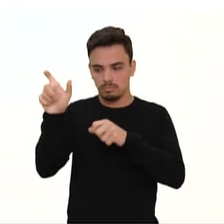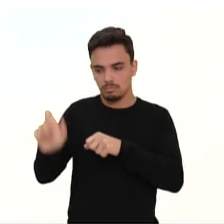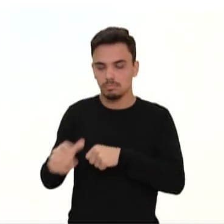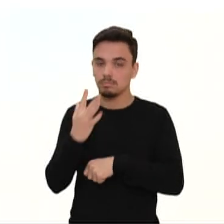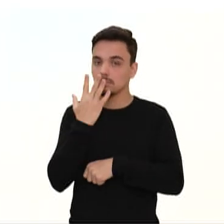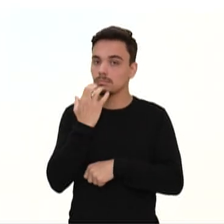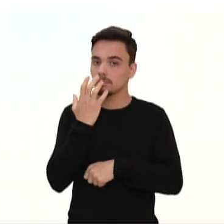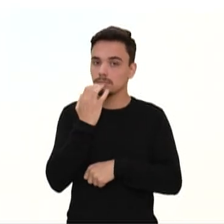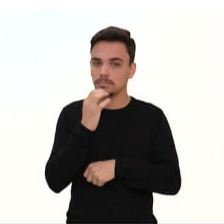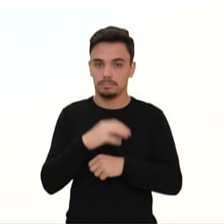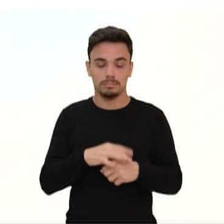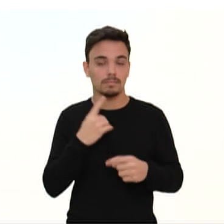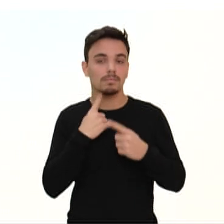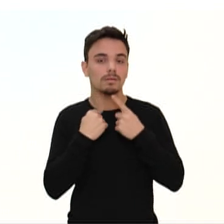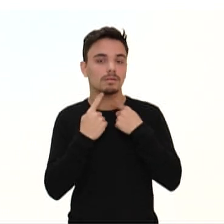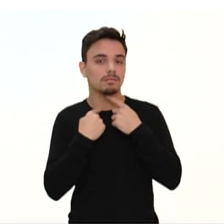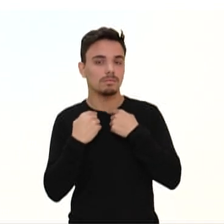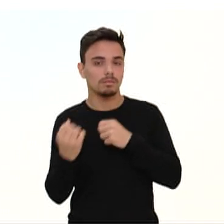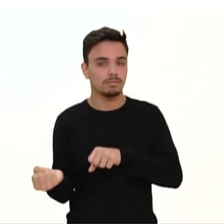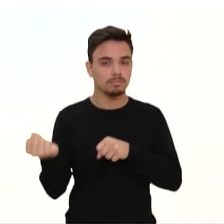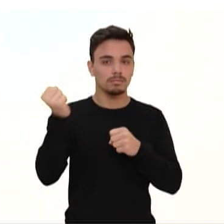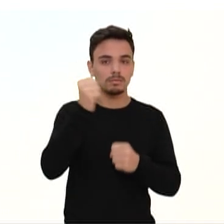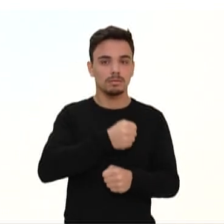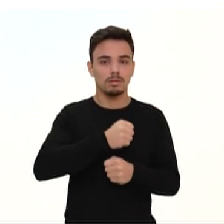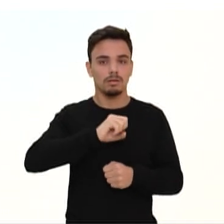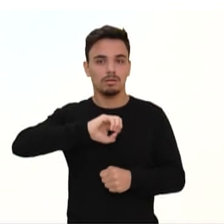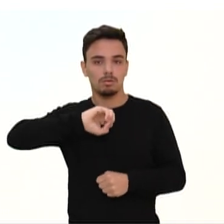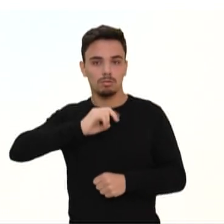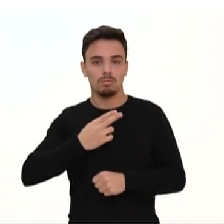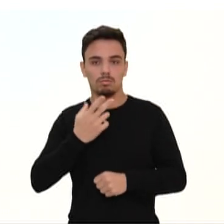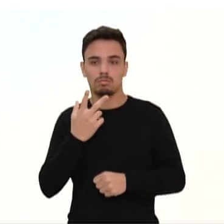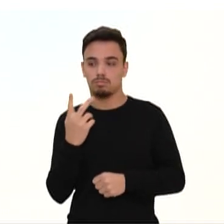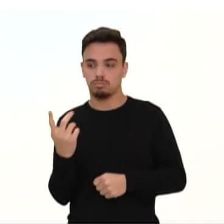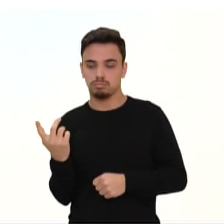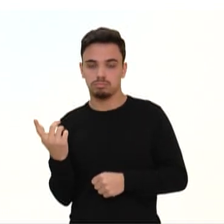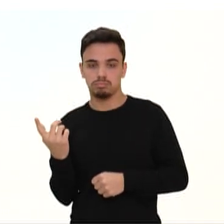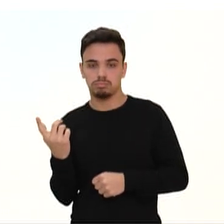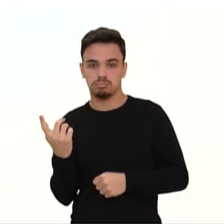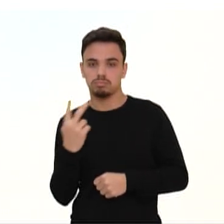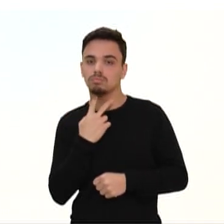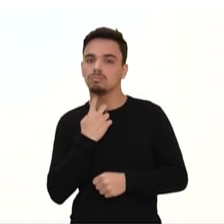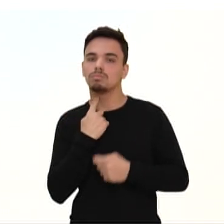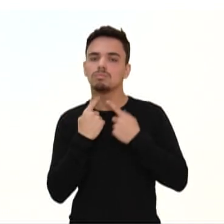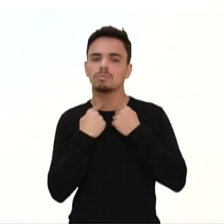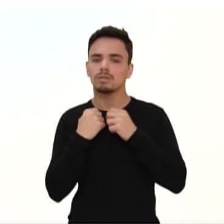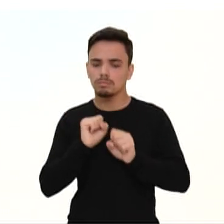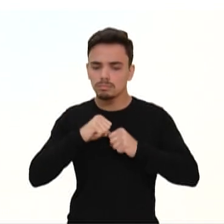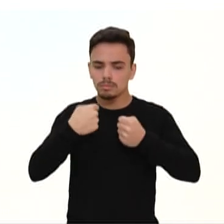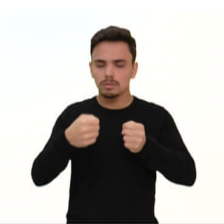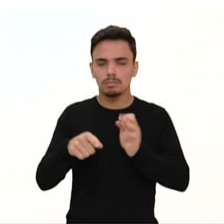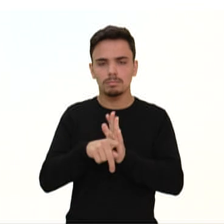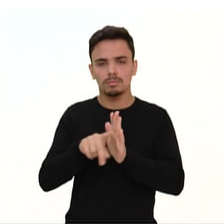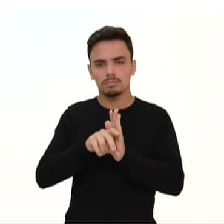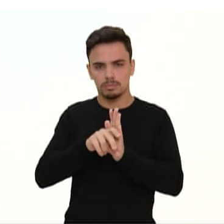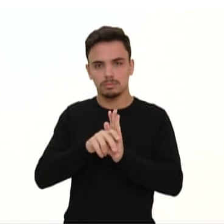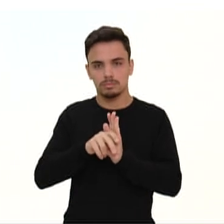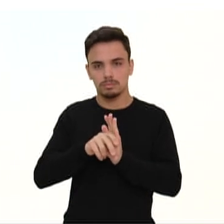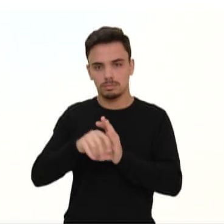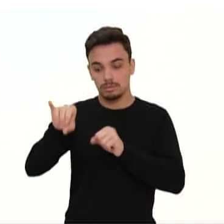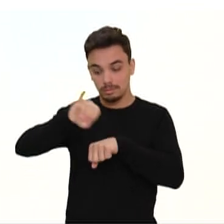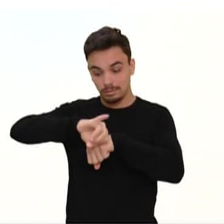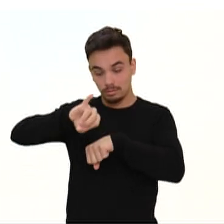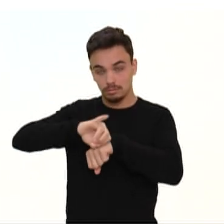vontade de poder, também chamada de vontade de potência, é um conceito central na filosofia